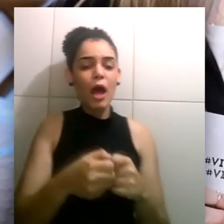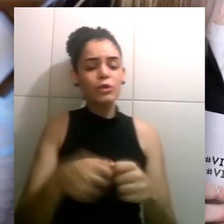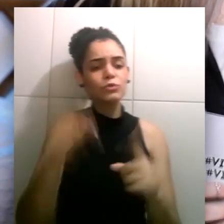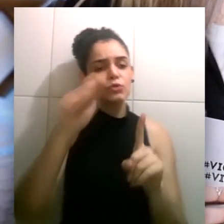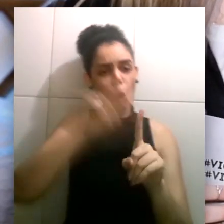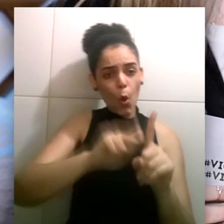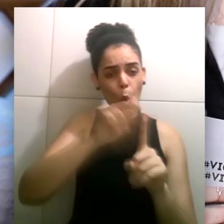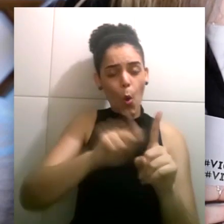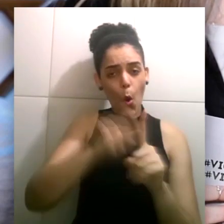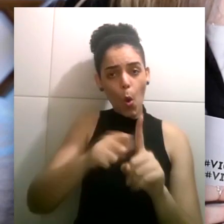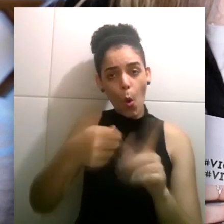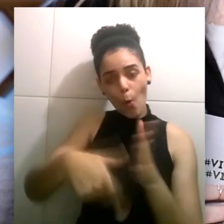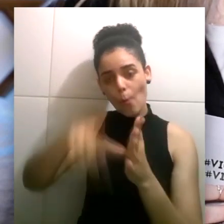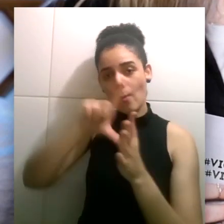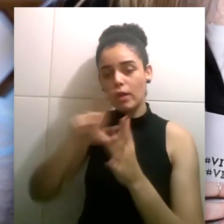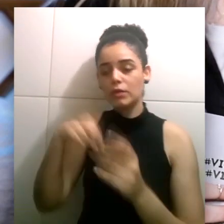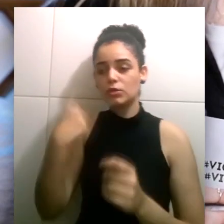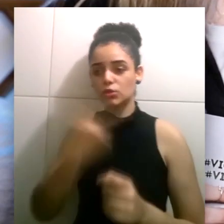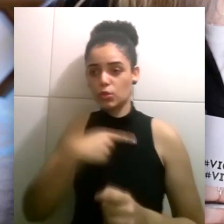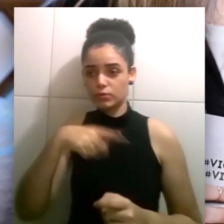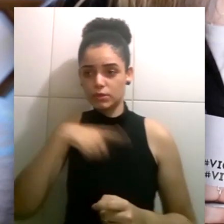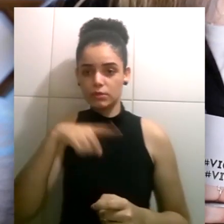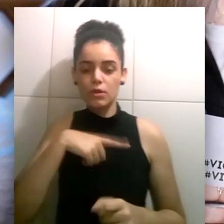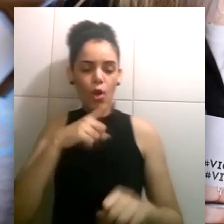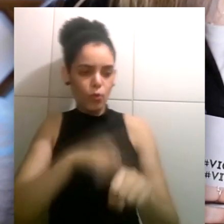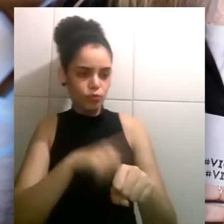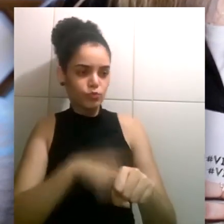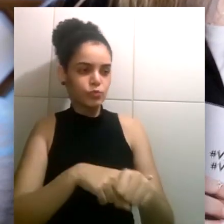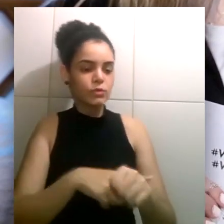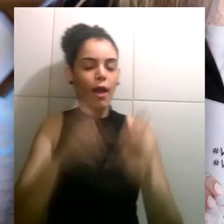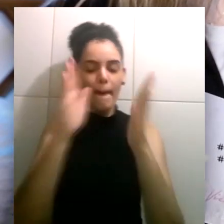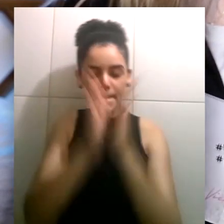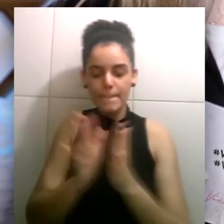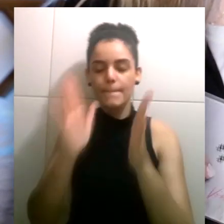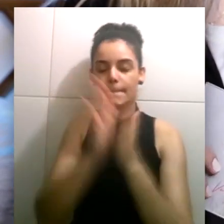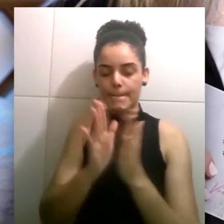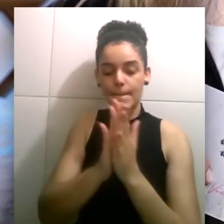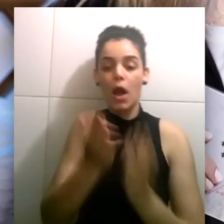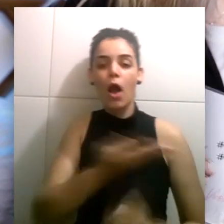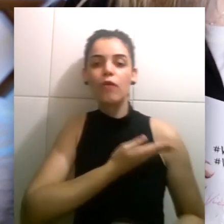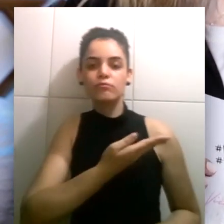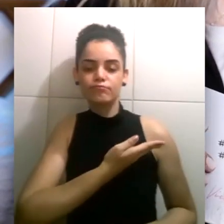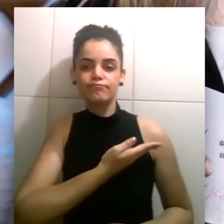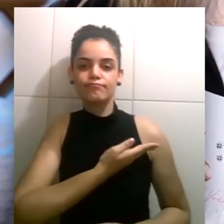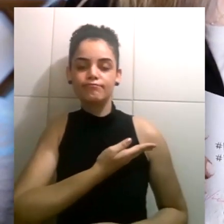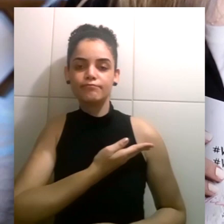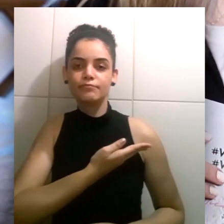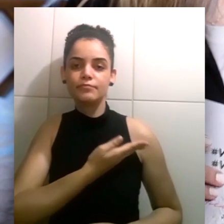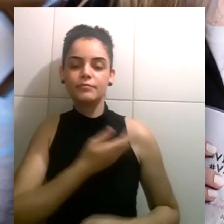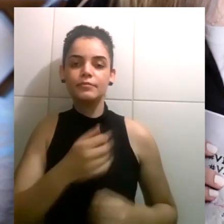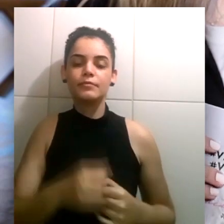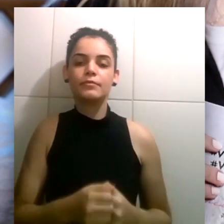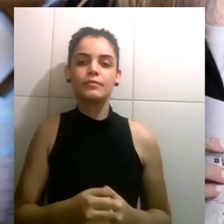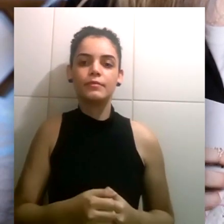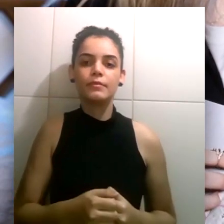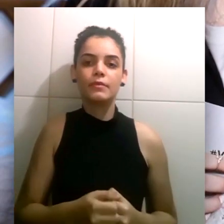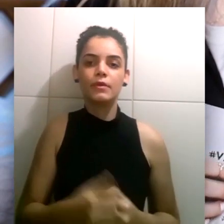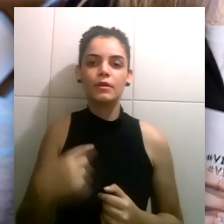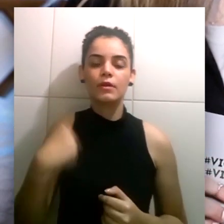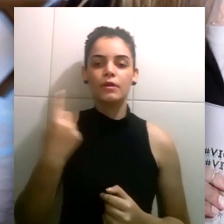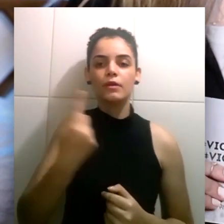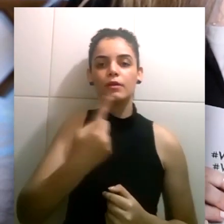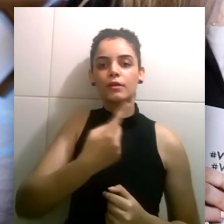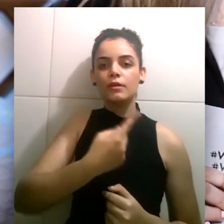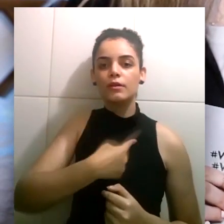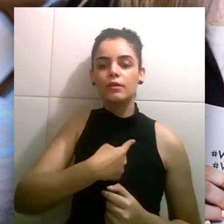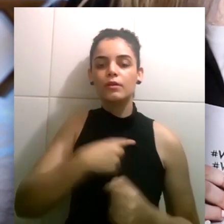assim, alguns meses antes desse projeto, a gente teve um momento profético de intercessão com uma grande amiga nossa, intercessora,